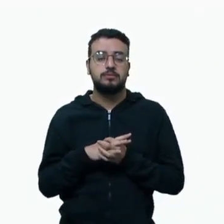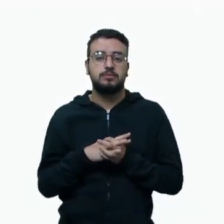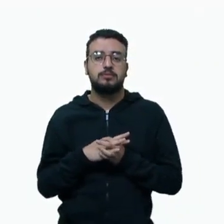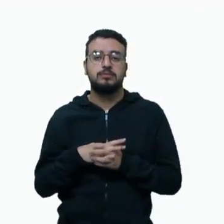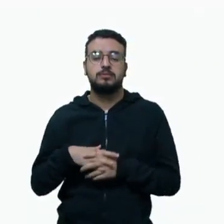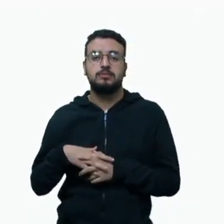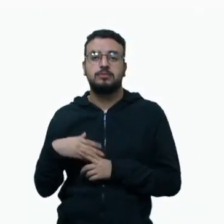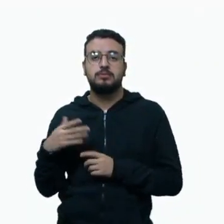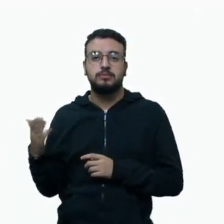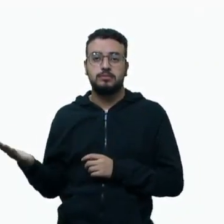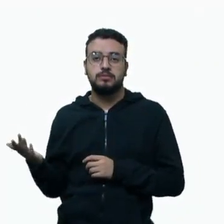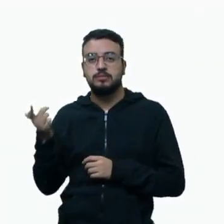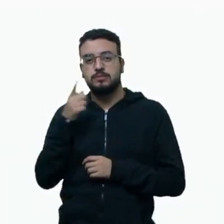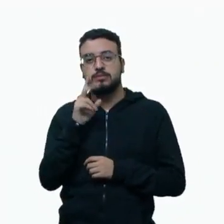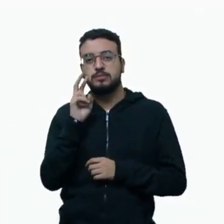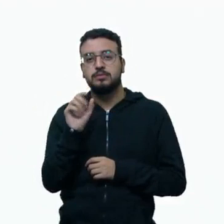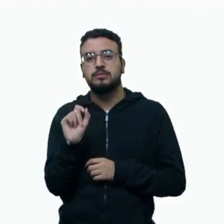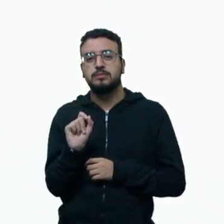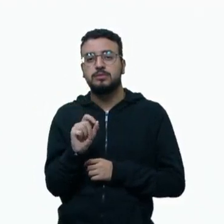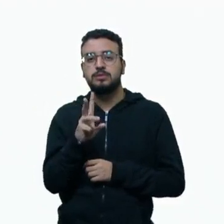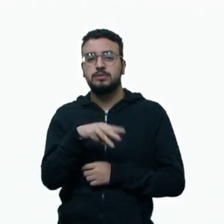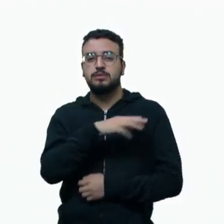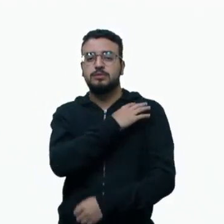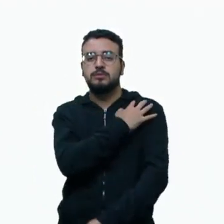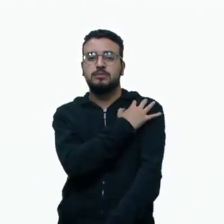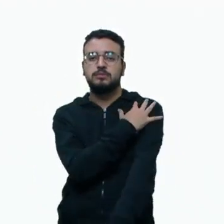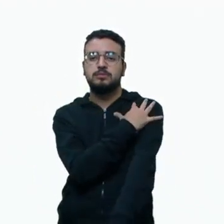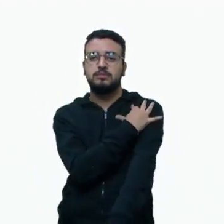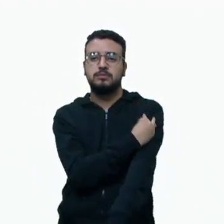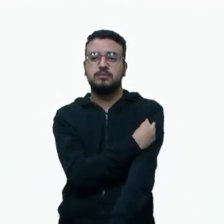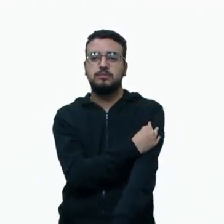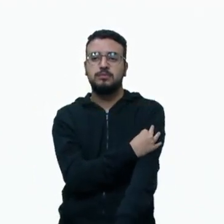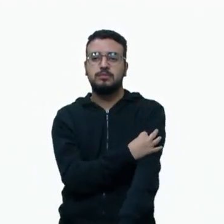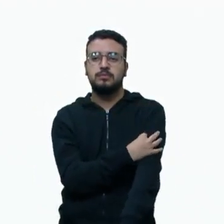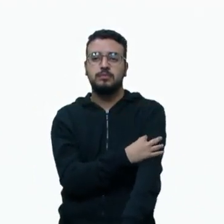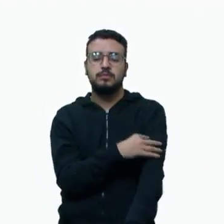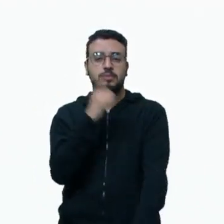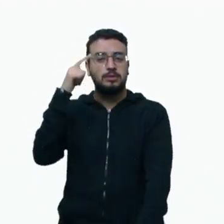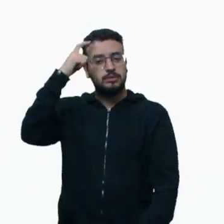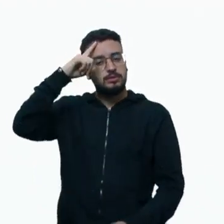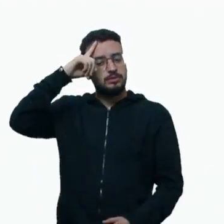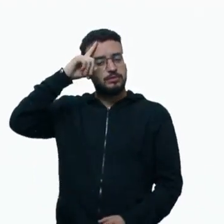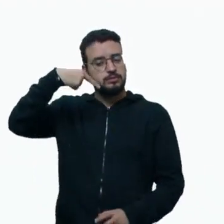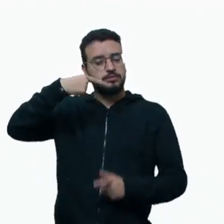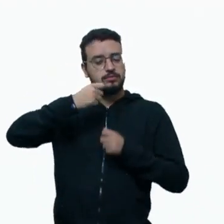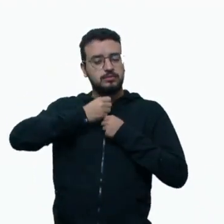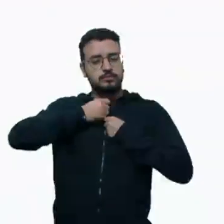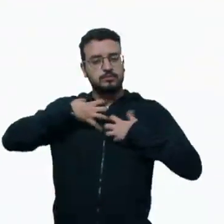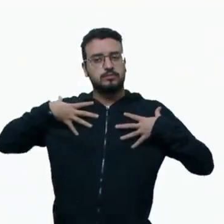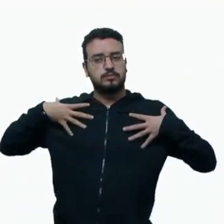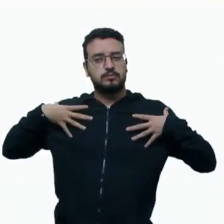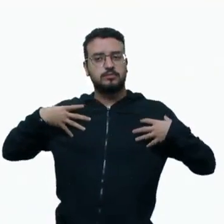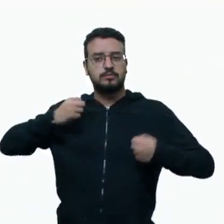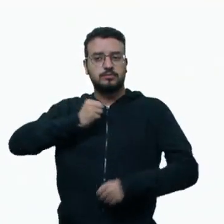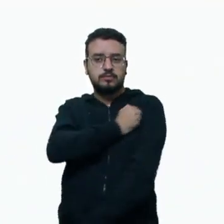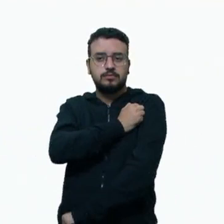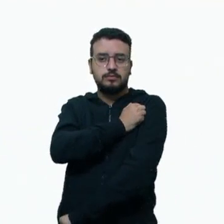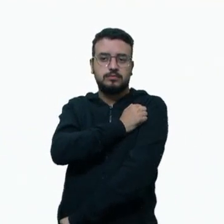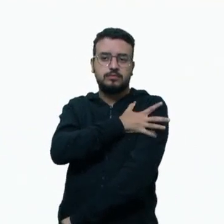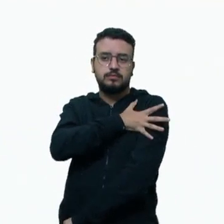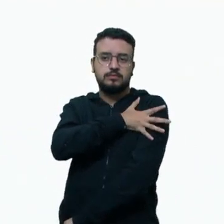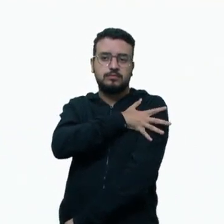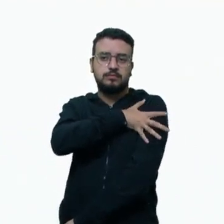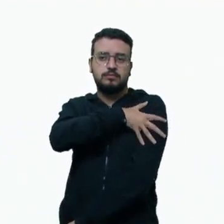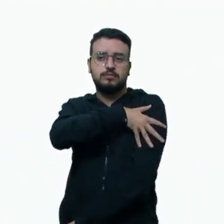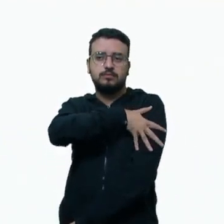aqui você consegue ver o plexo braquial. Tá vendo que o plexo braquial, eu tenho diversos nervos que passam, mas quando eu